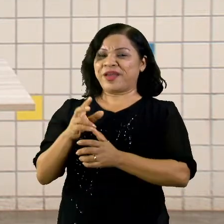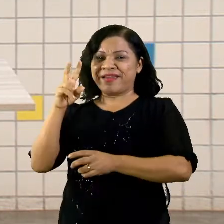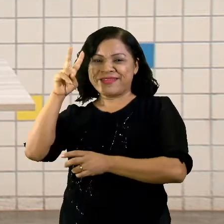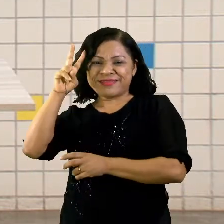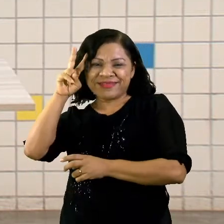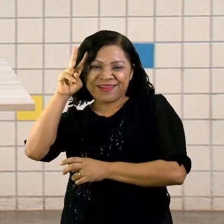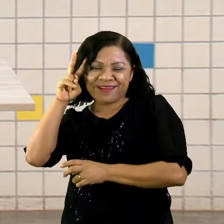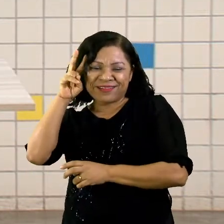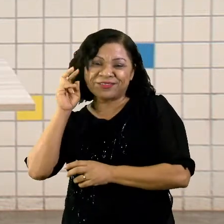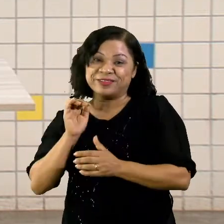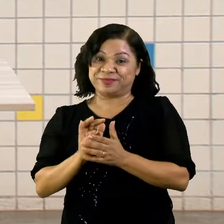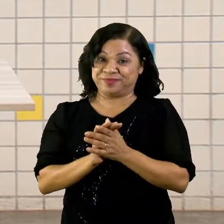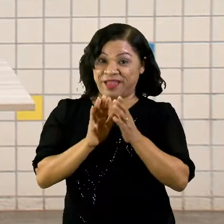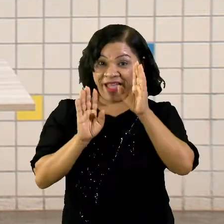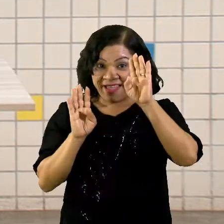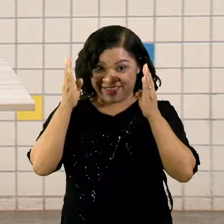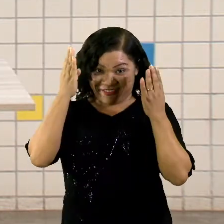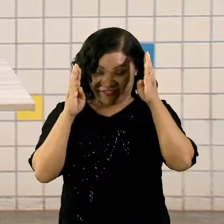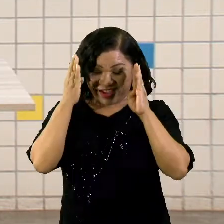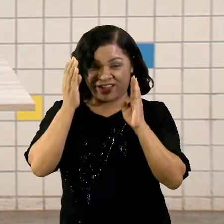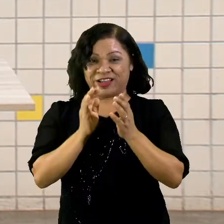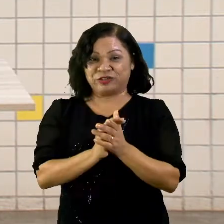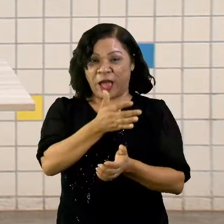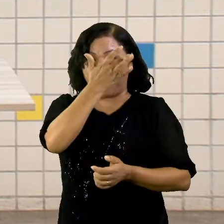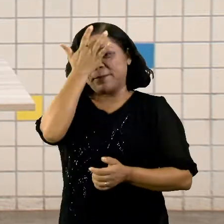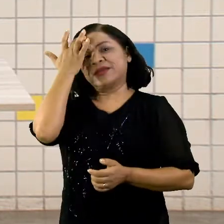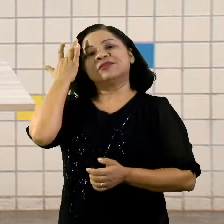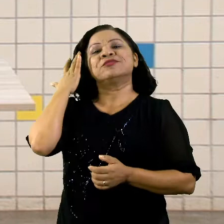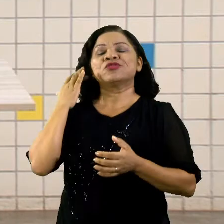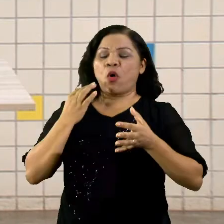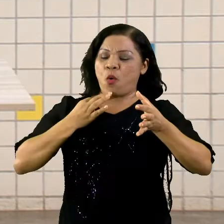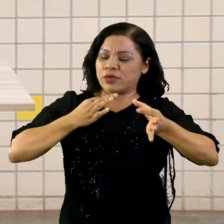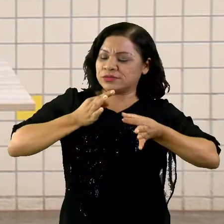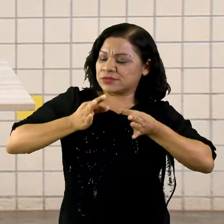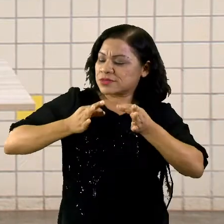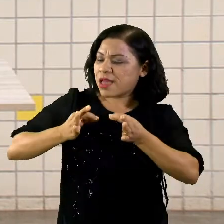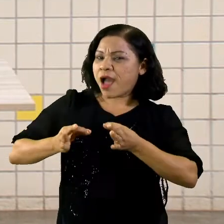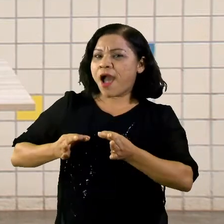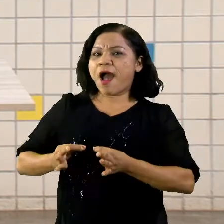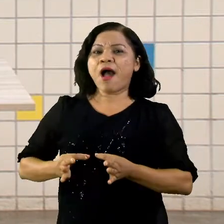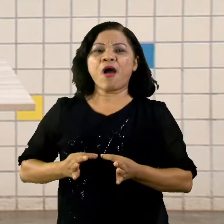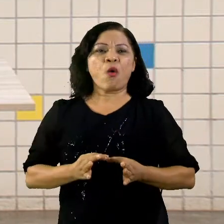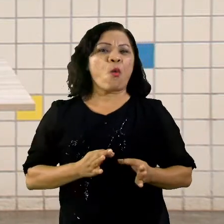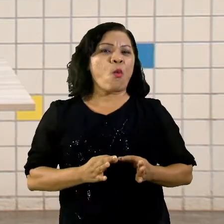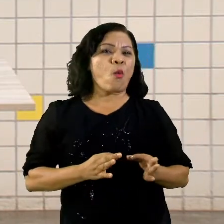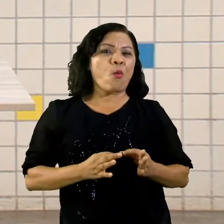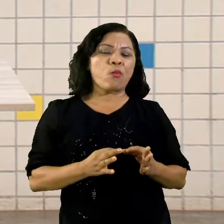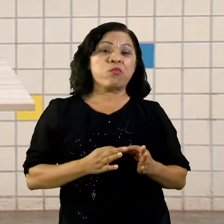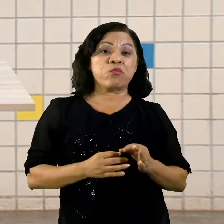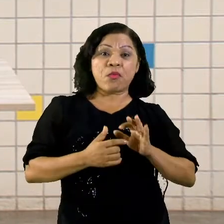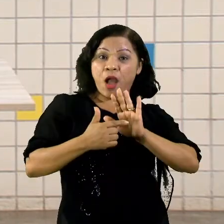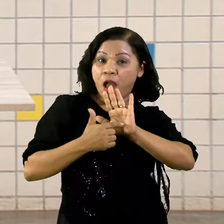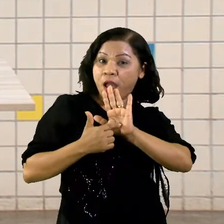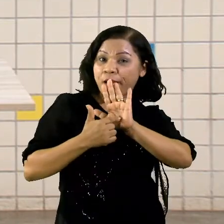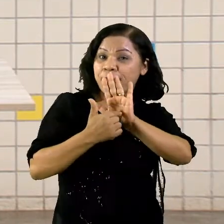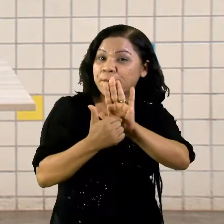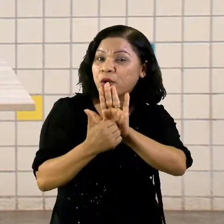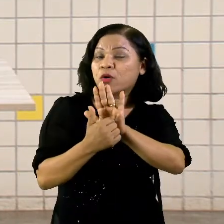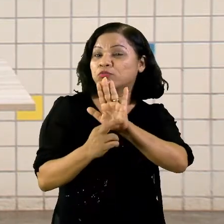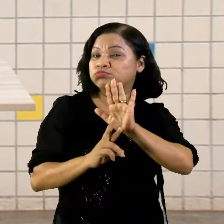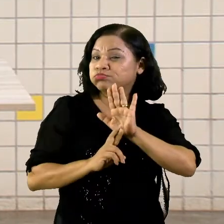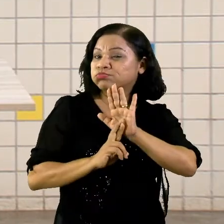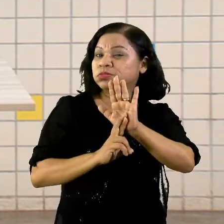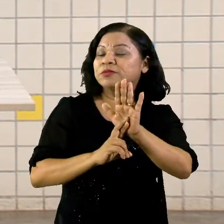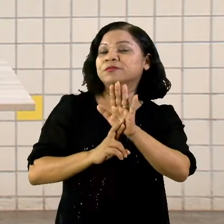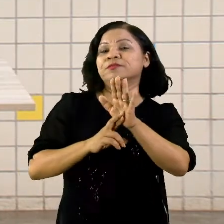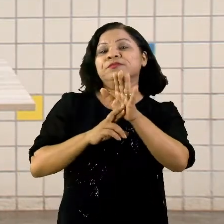pessoas se fantasiam dos personagens da história e representam ela em forma de dança. O capitão